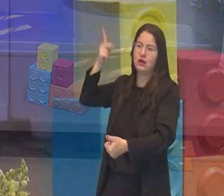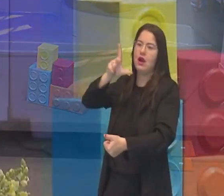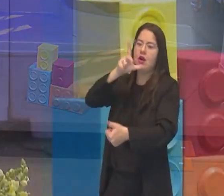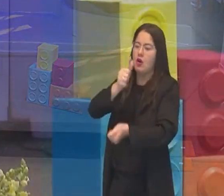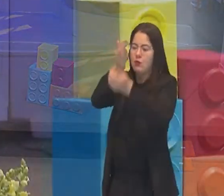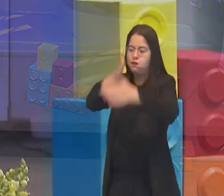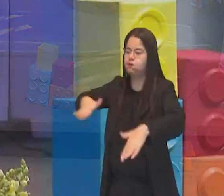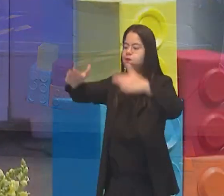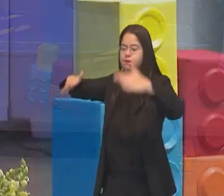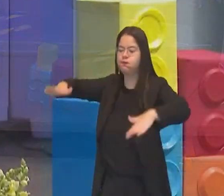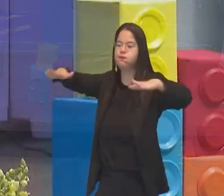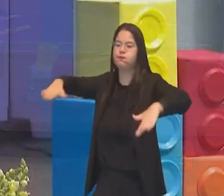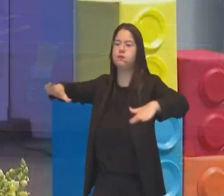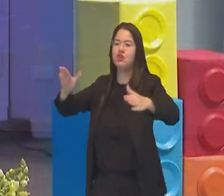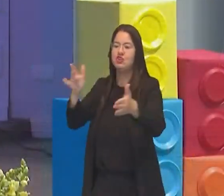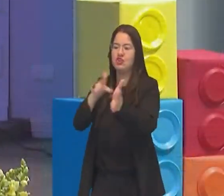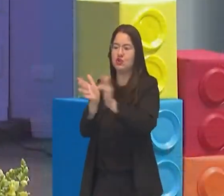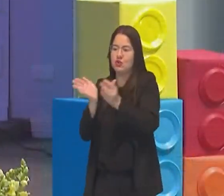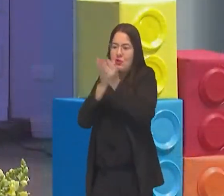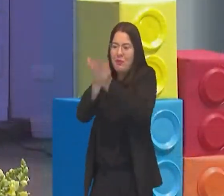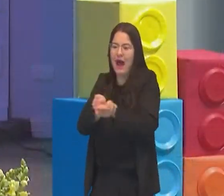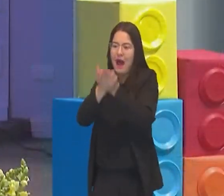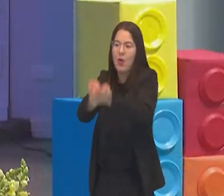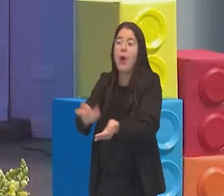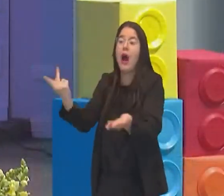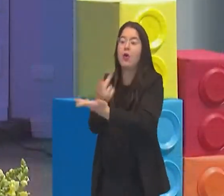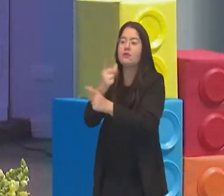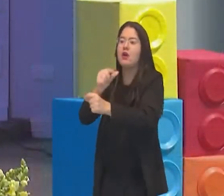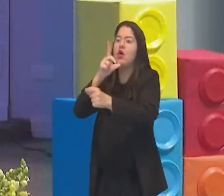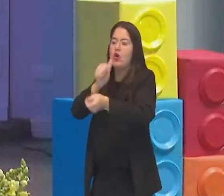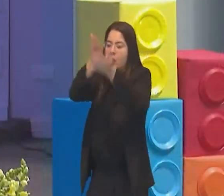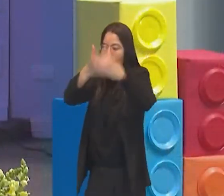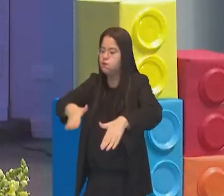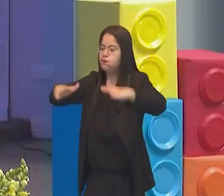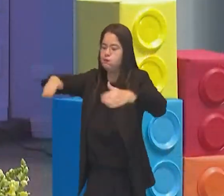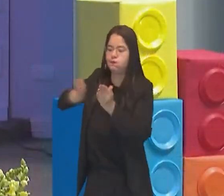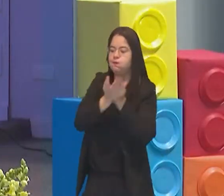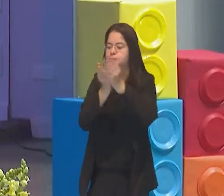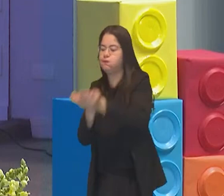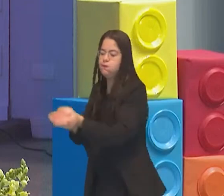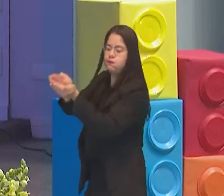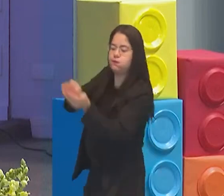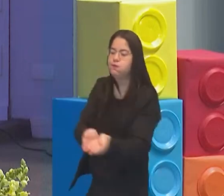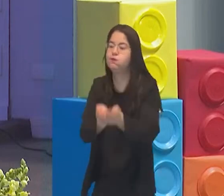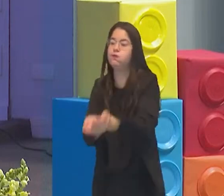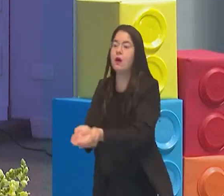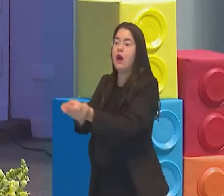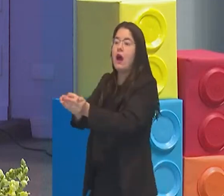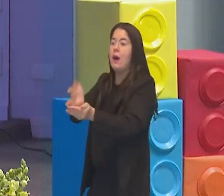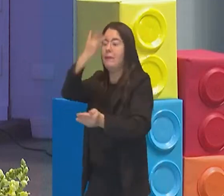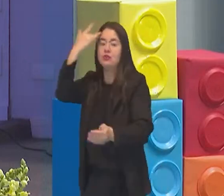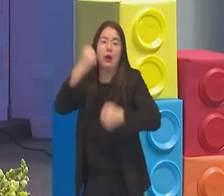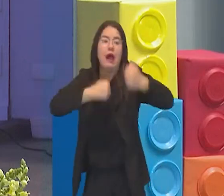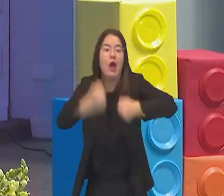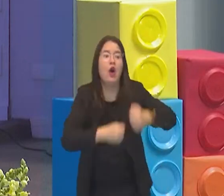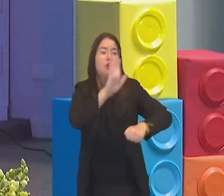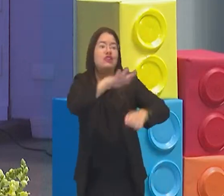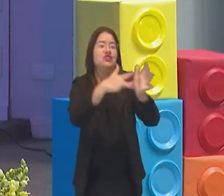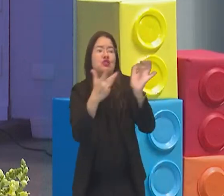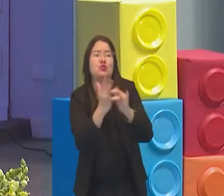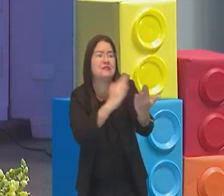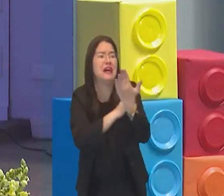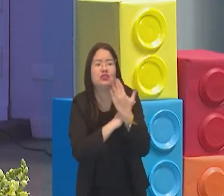amigos no barco. Uma tempestade vem e os amigos fazem o quê? Correm para Jesus. Jesus,